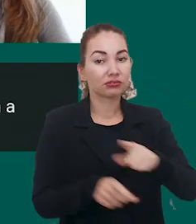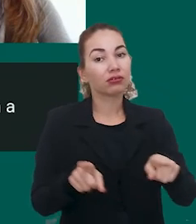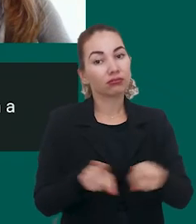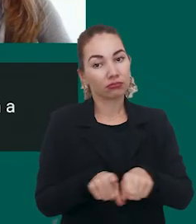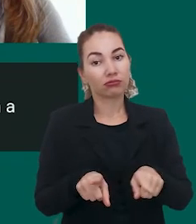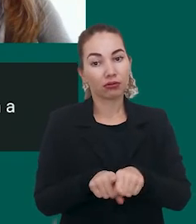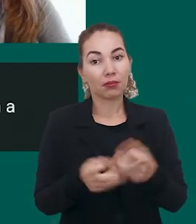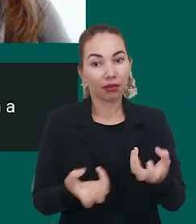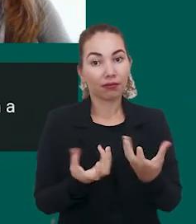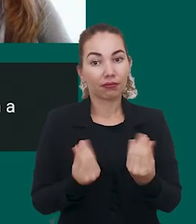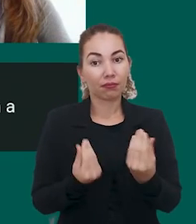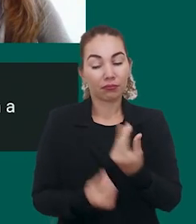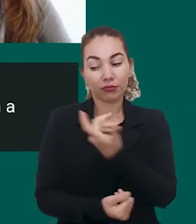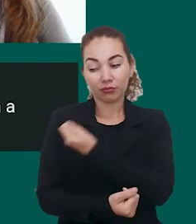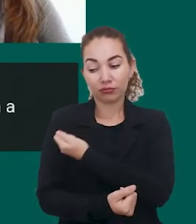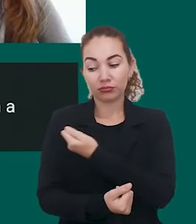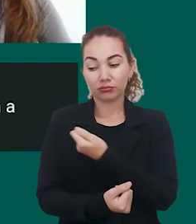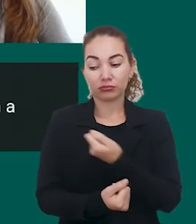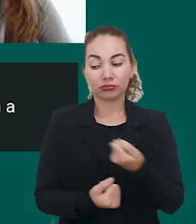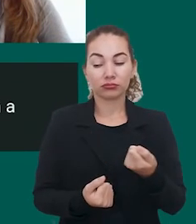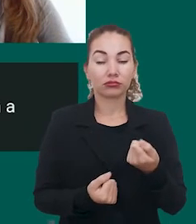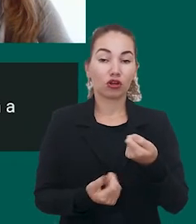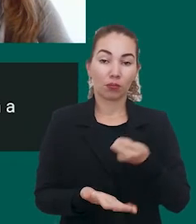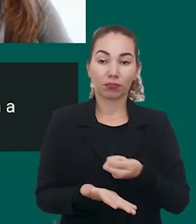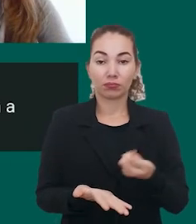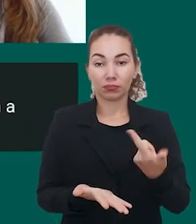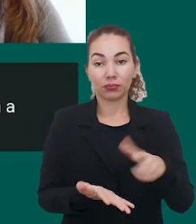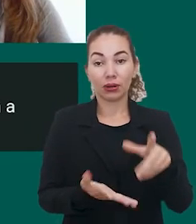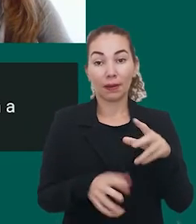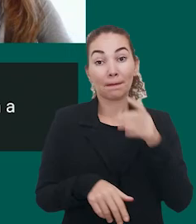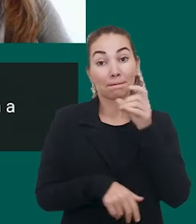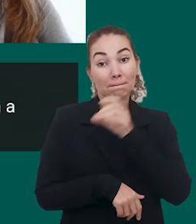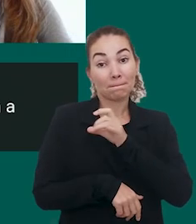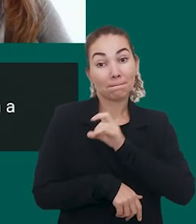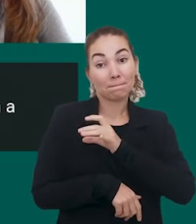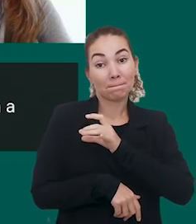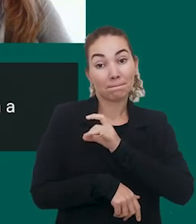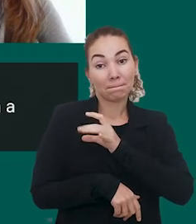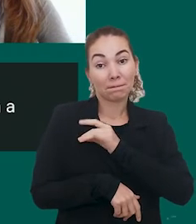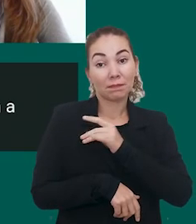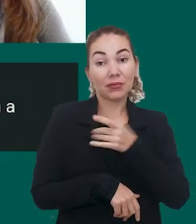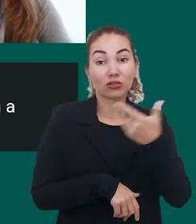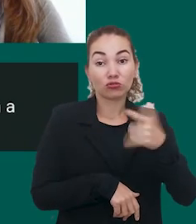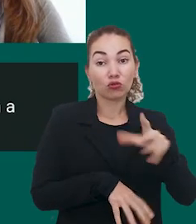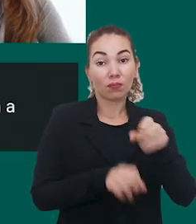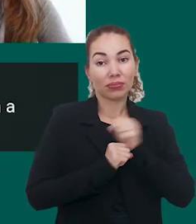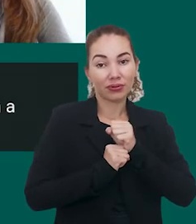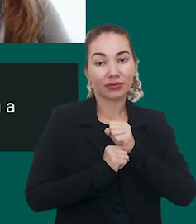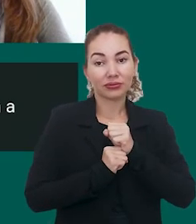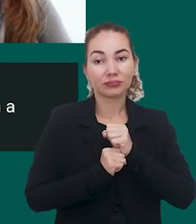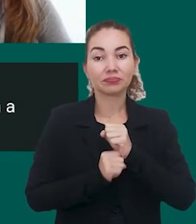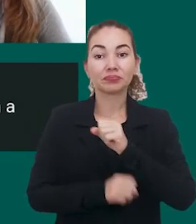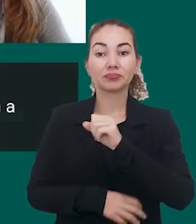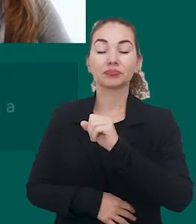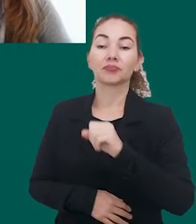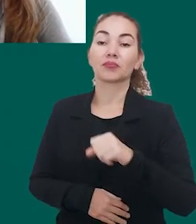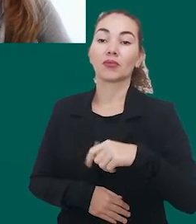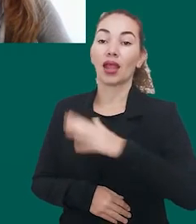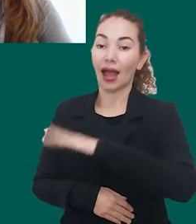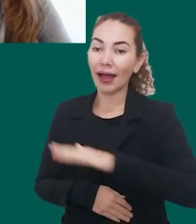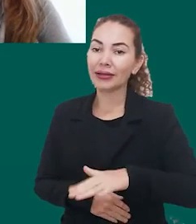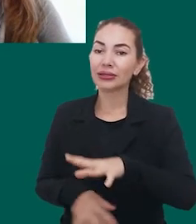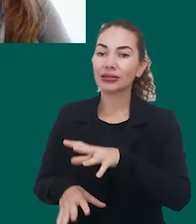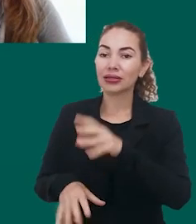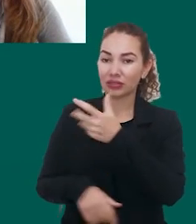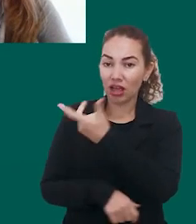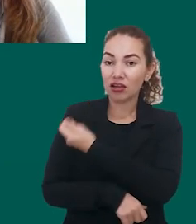doido para tomar, porque eu sabia que tinha um risco de eu pegar de novo, tá? Bruna, novamente, as crianças serão vacinadas? Estão estudando vacinas